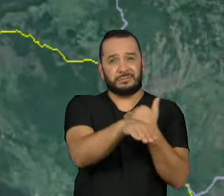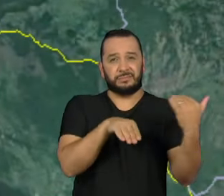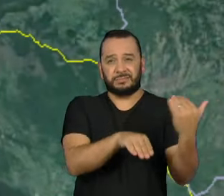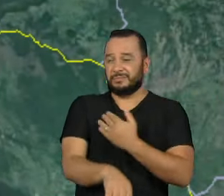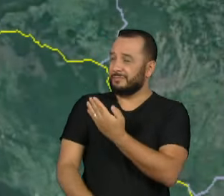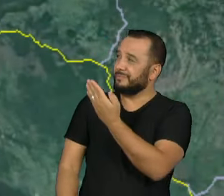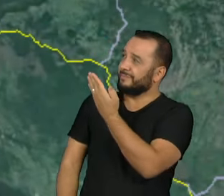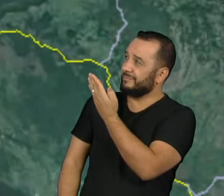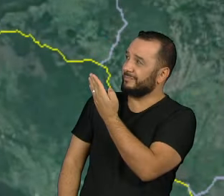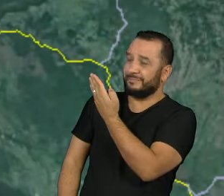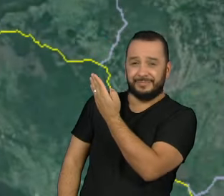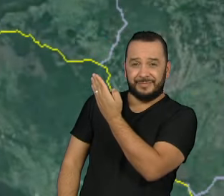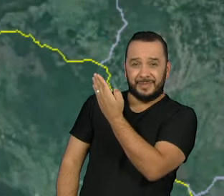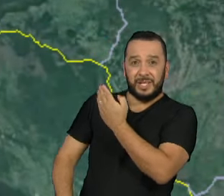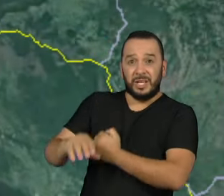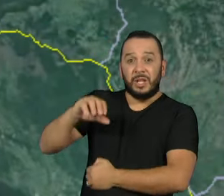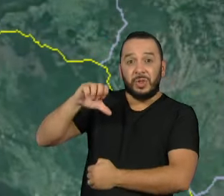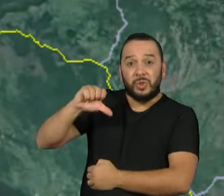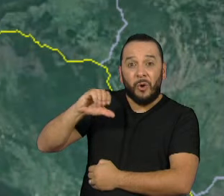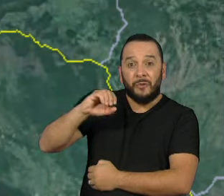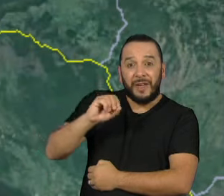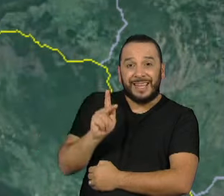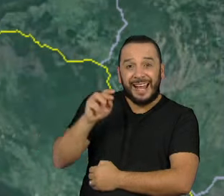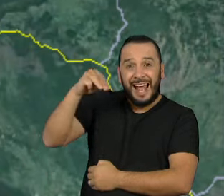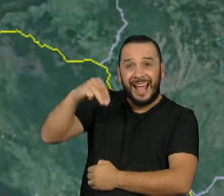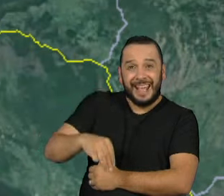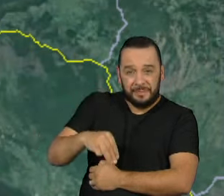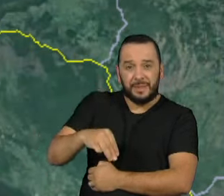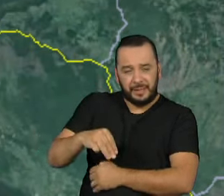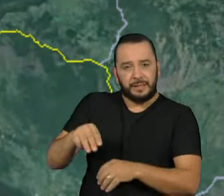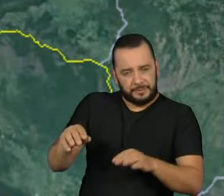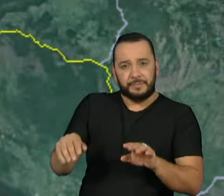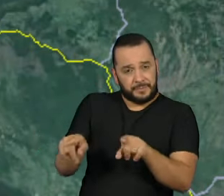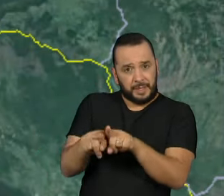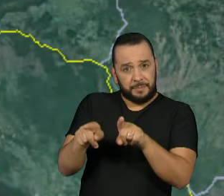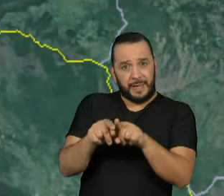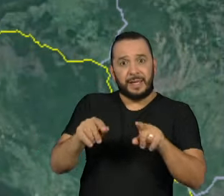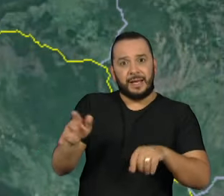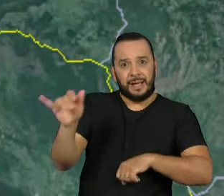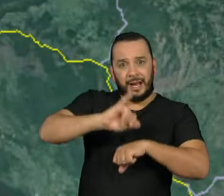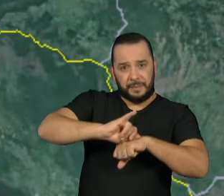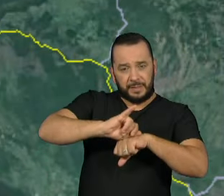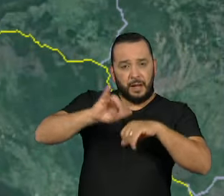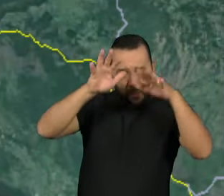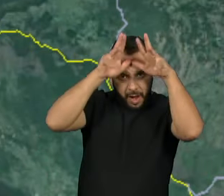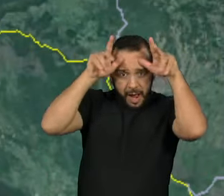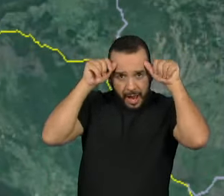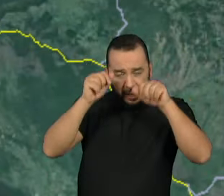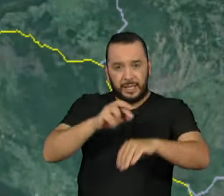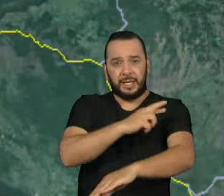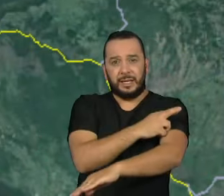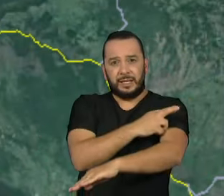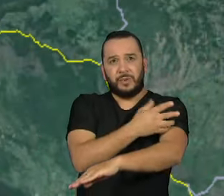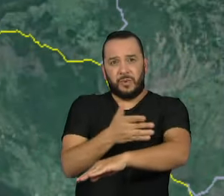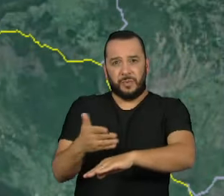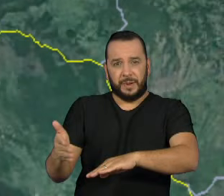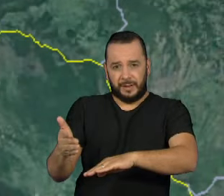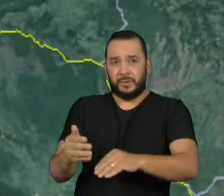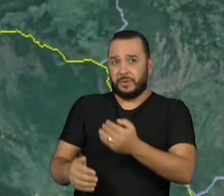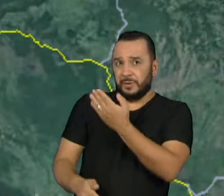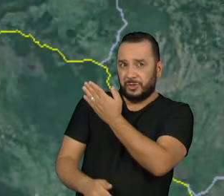Sul, a 90 quilômetros do parque e a 700 da capital do Acre, Rio Branco, a Pucallpa, no